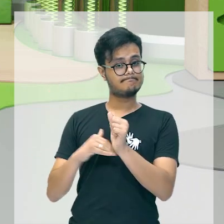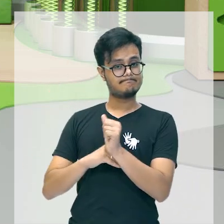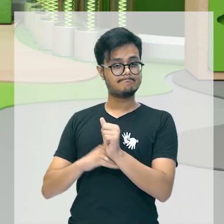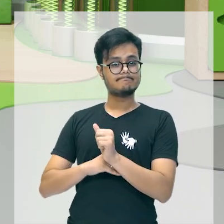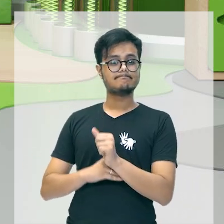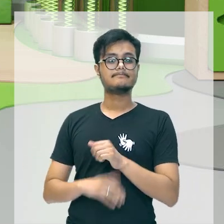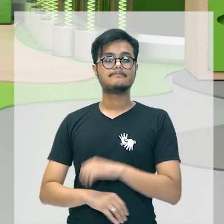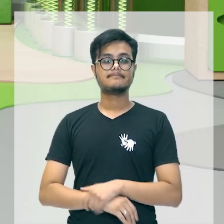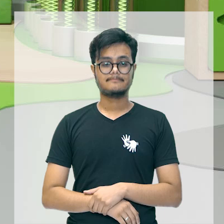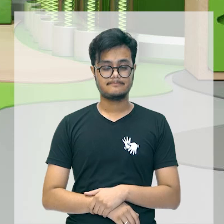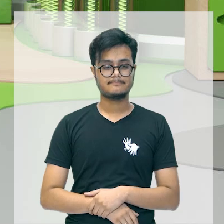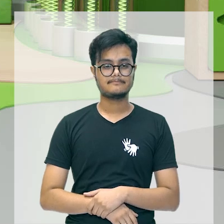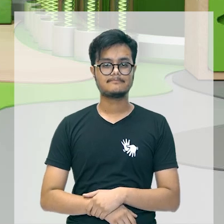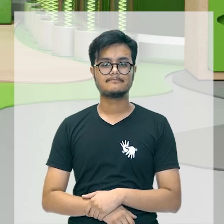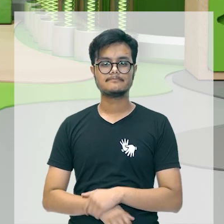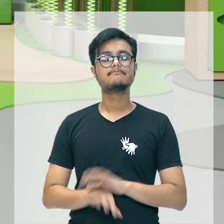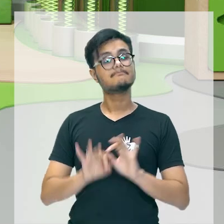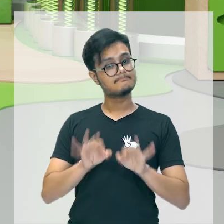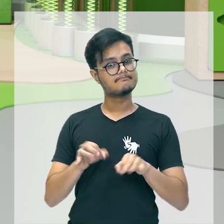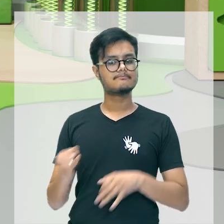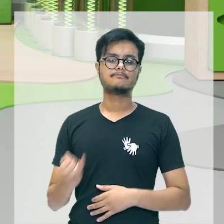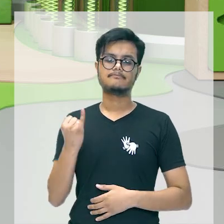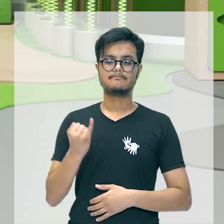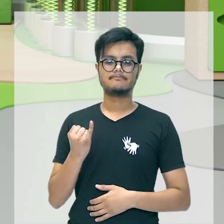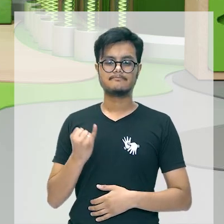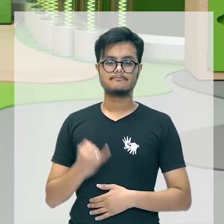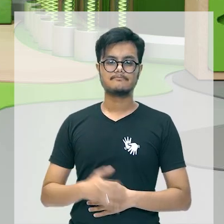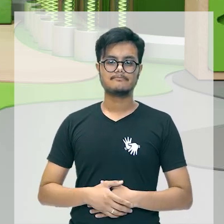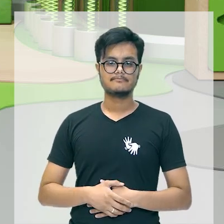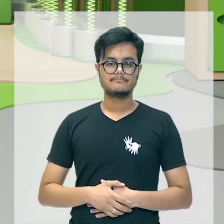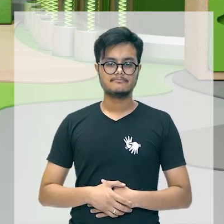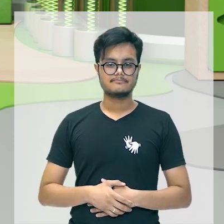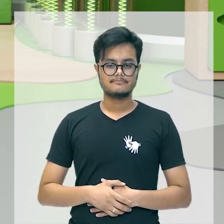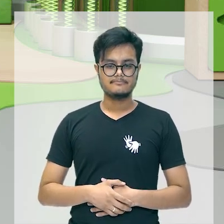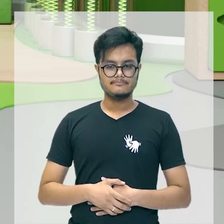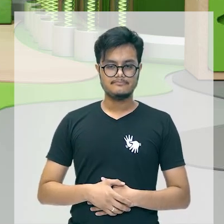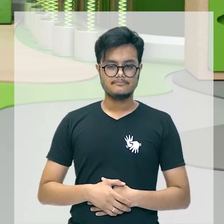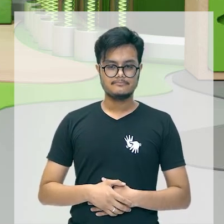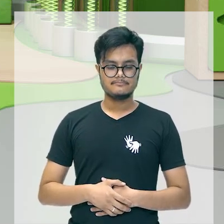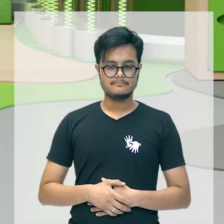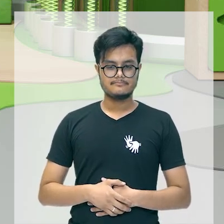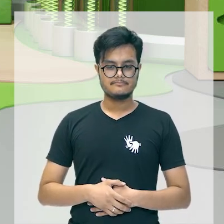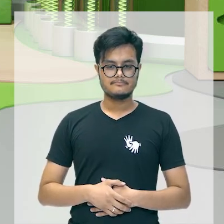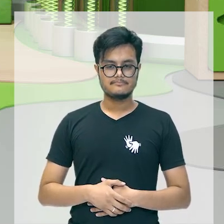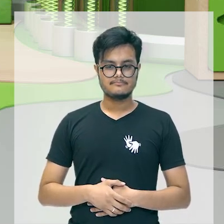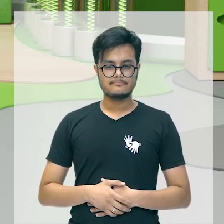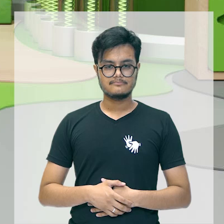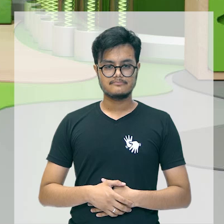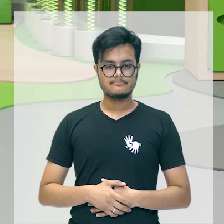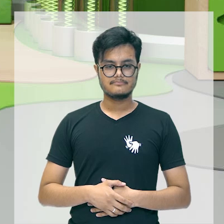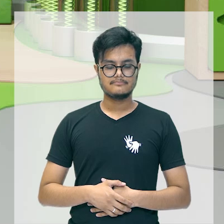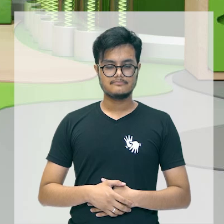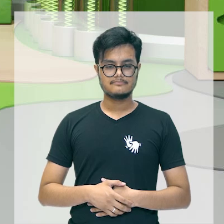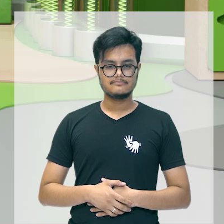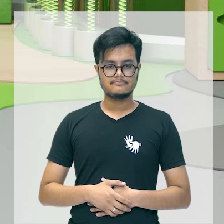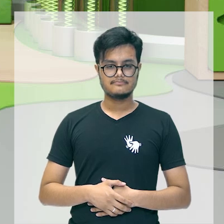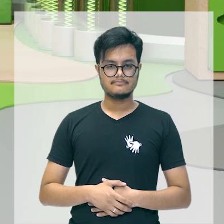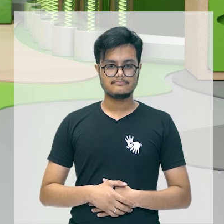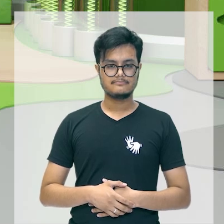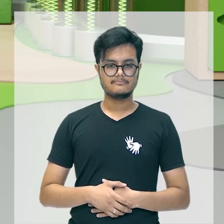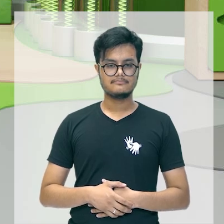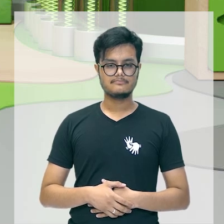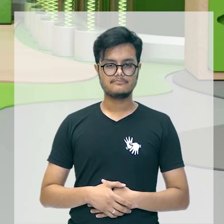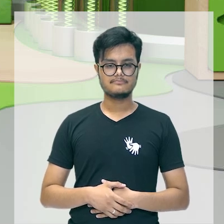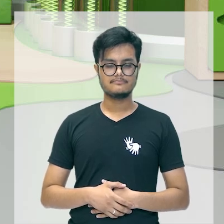não armazenar água, porque é a água que vai fazer o mosquito se proliferar, né, vai colocar ali os seus ovos. Manter as caixas d'água